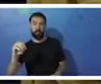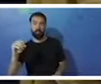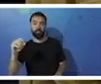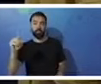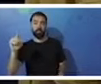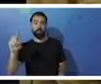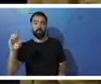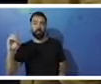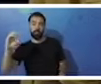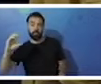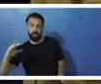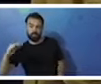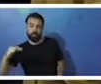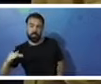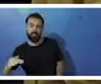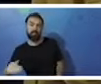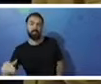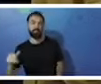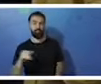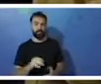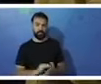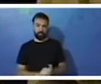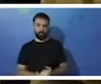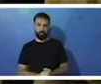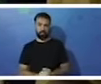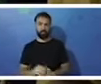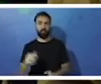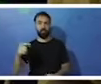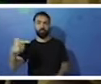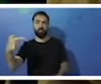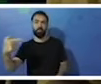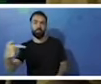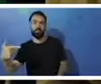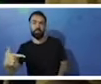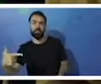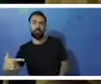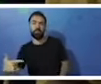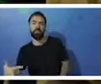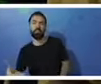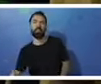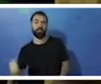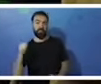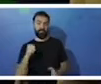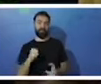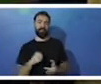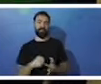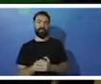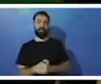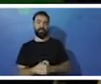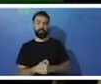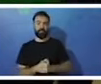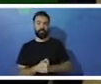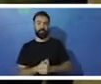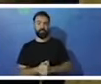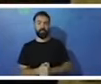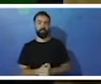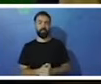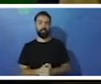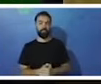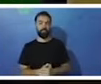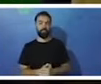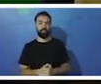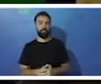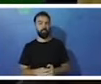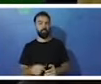né? Tirar 10 vezes o 7 do numeral 73.